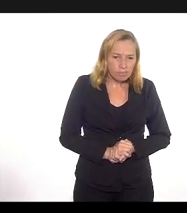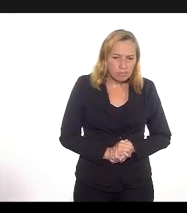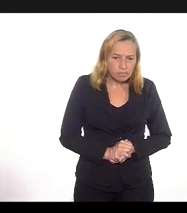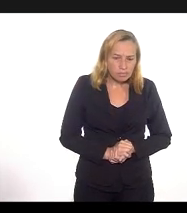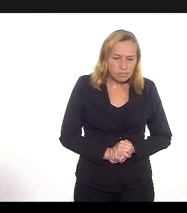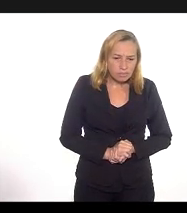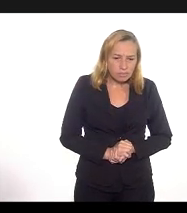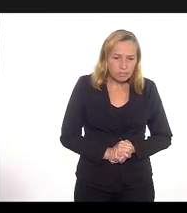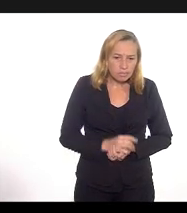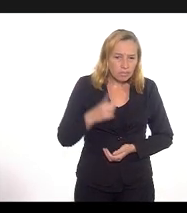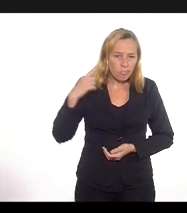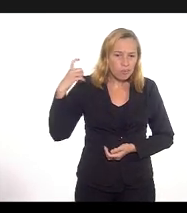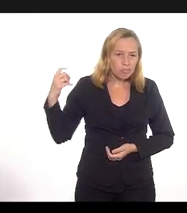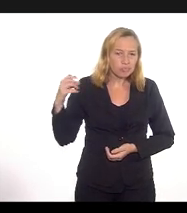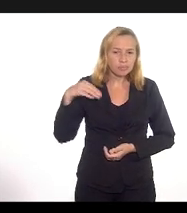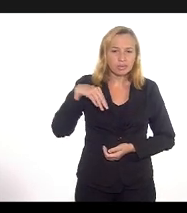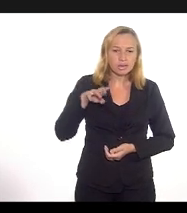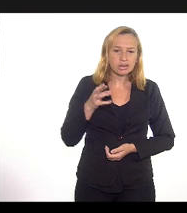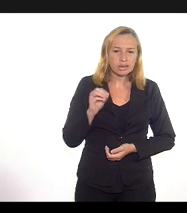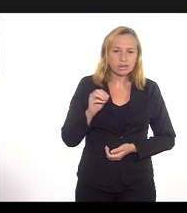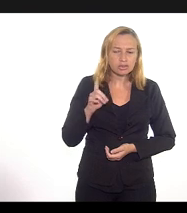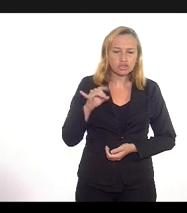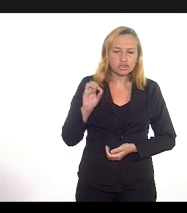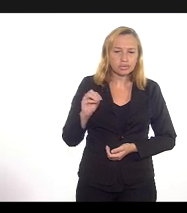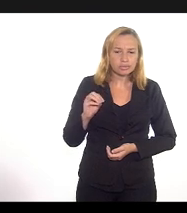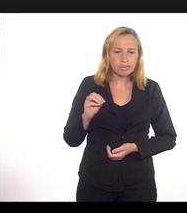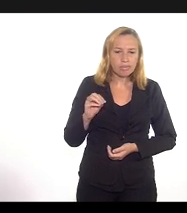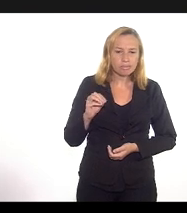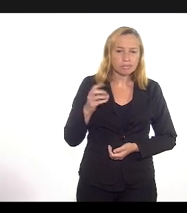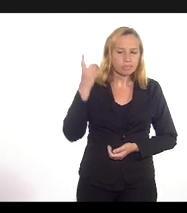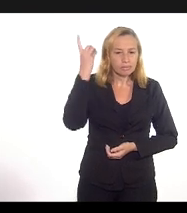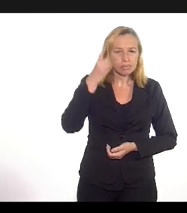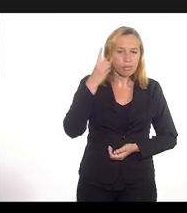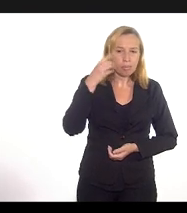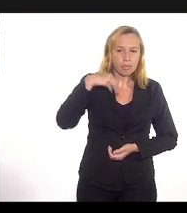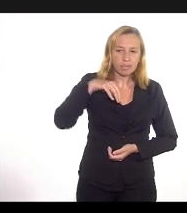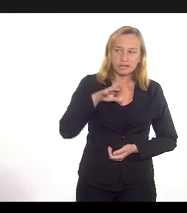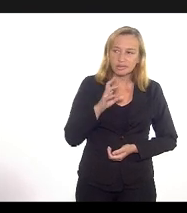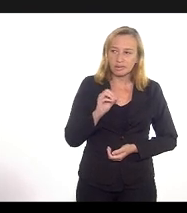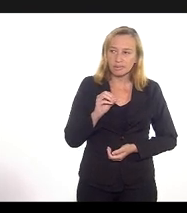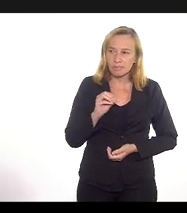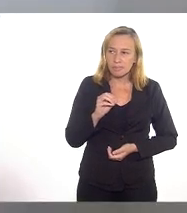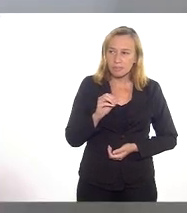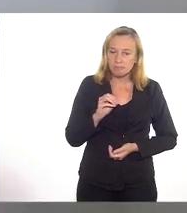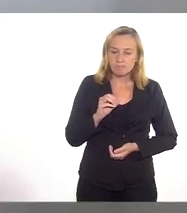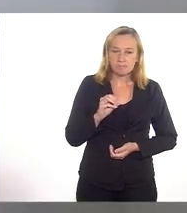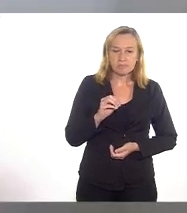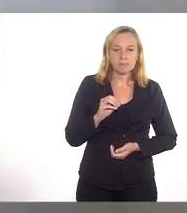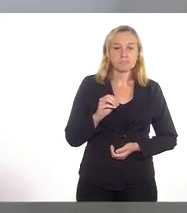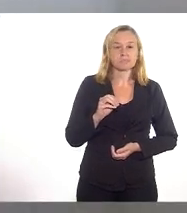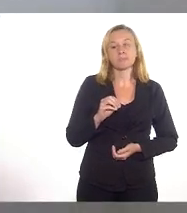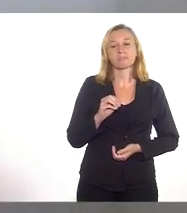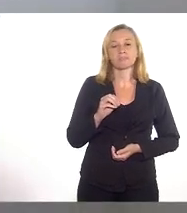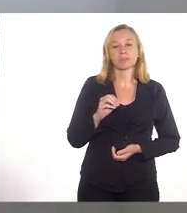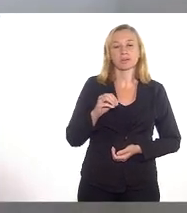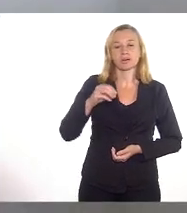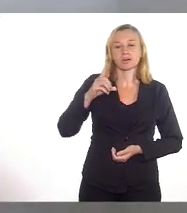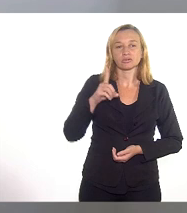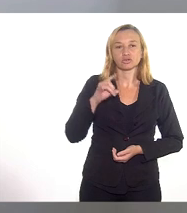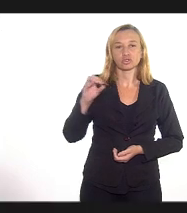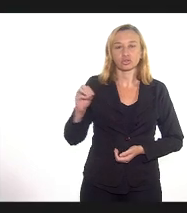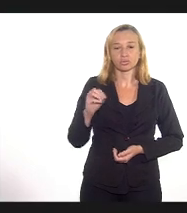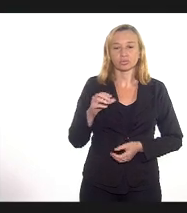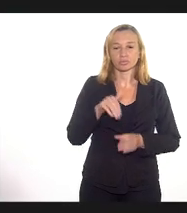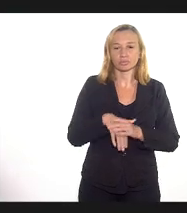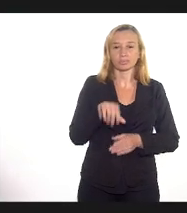Está aberto o seu som, Marcelo, Dino. Deputado Marcelo Cabeleireiro. Deputado Marcelo Dino.